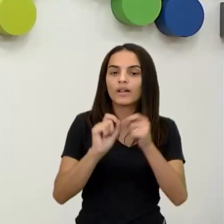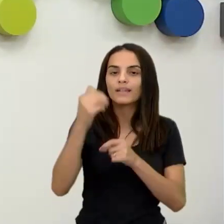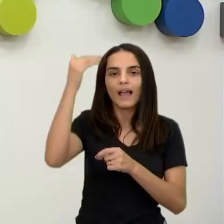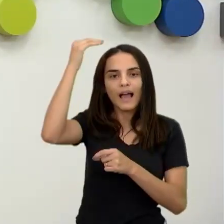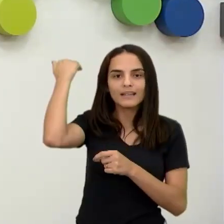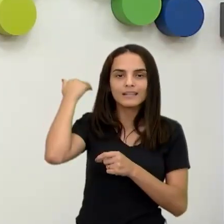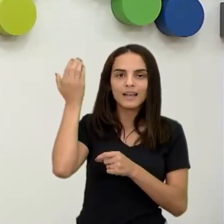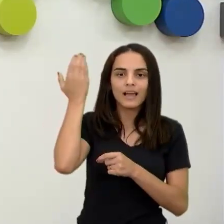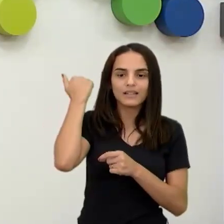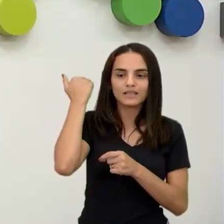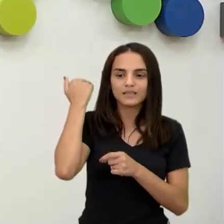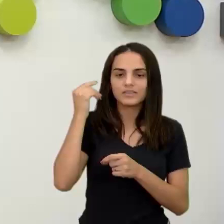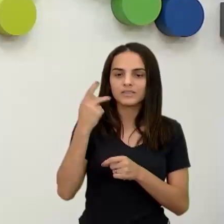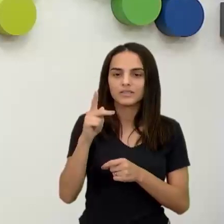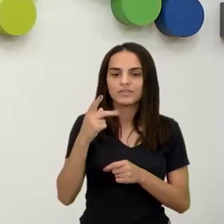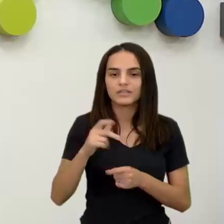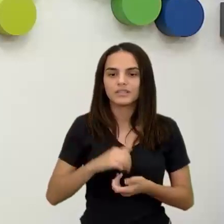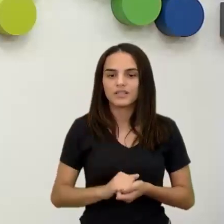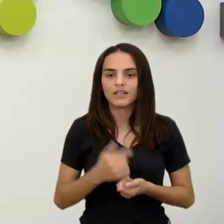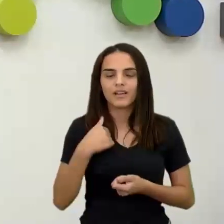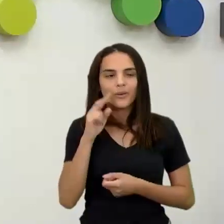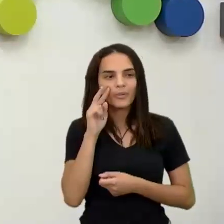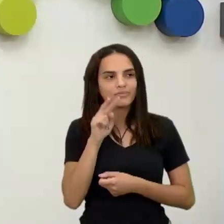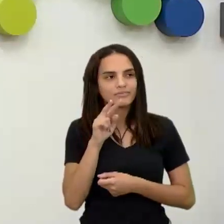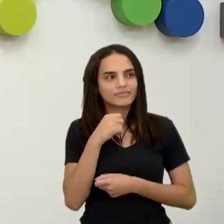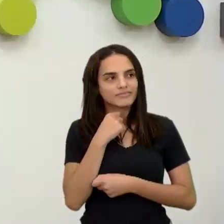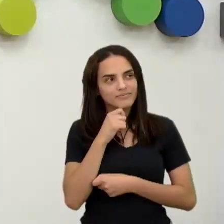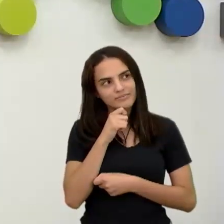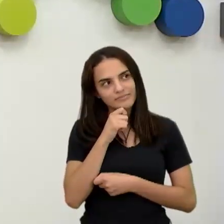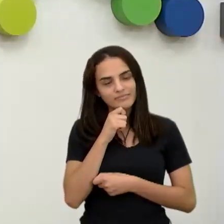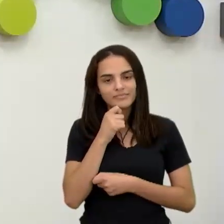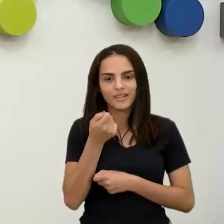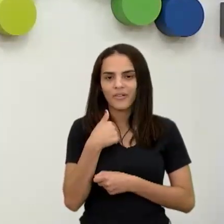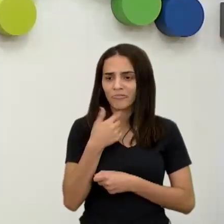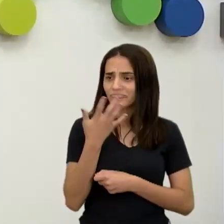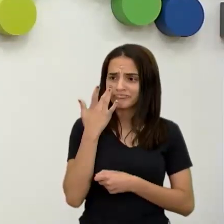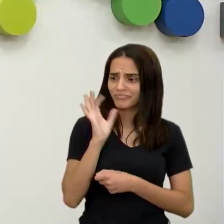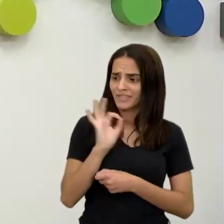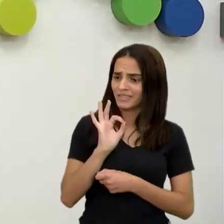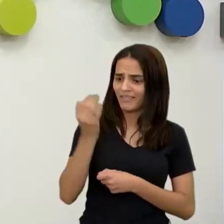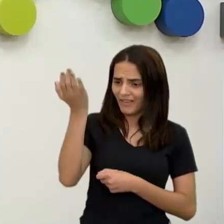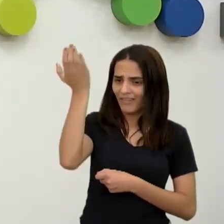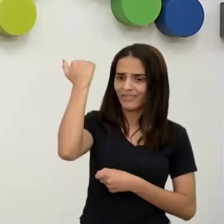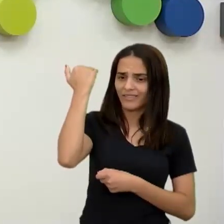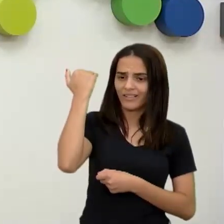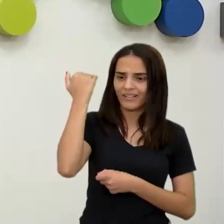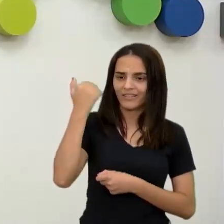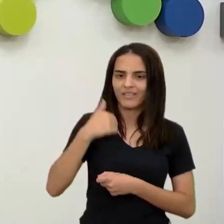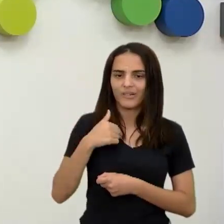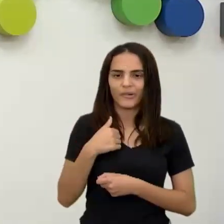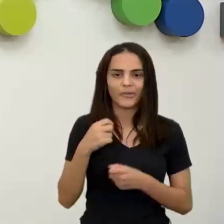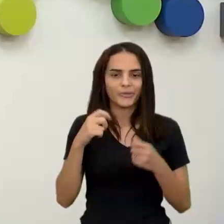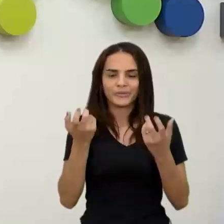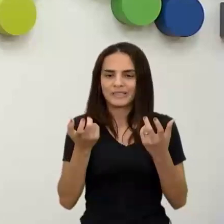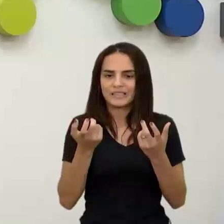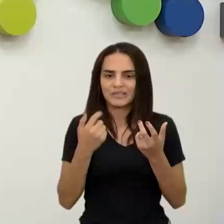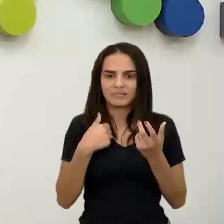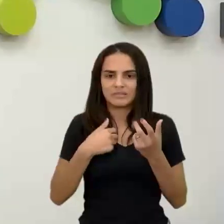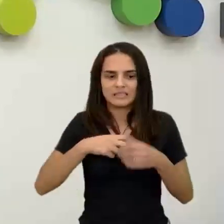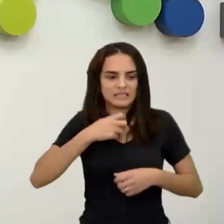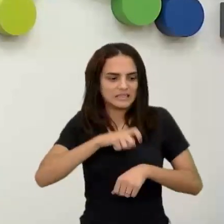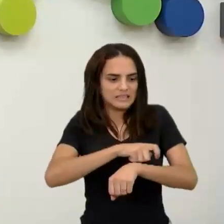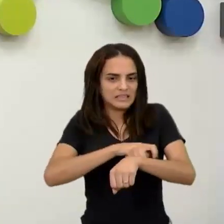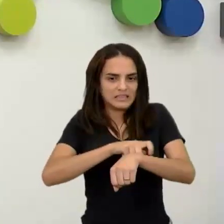então? Aí eu fiquei com essa cara aqui, ó, pra ela. Eu vou saber o que tem atrás de mim, gente? Eu tô nervosa numa entrevista, então,